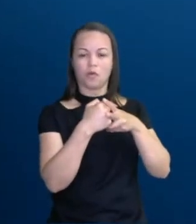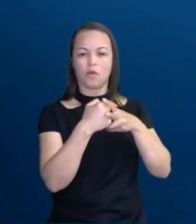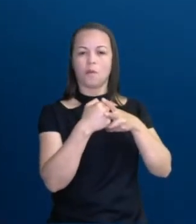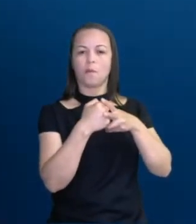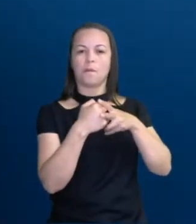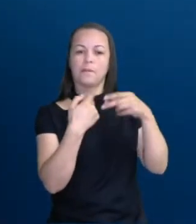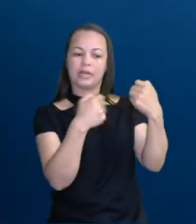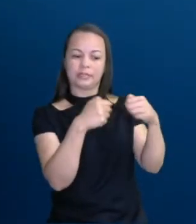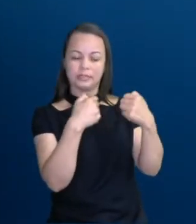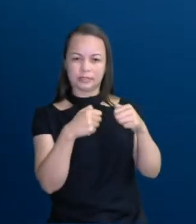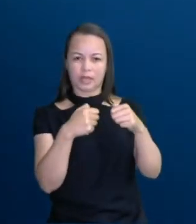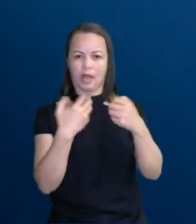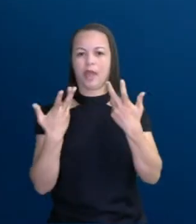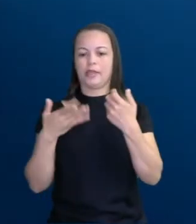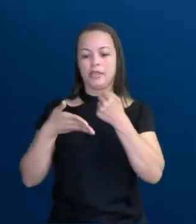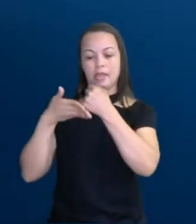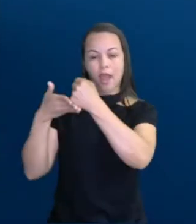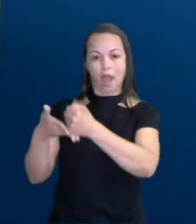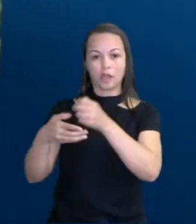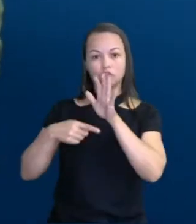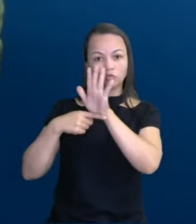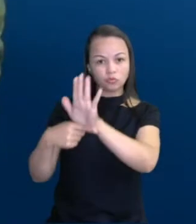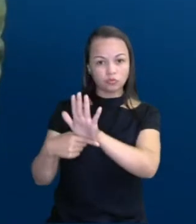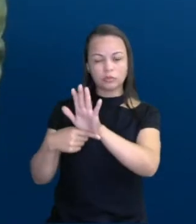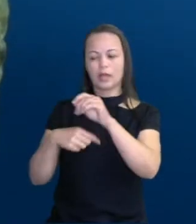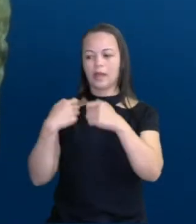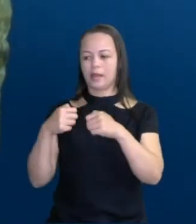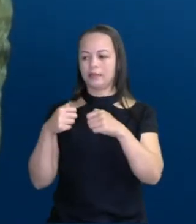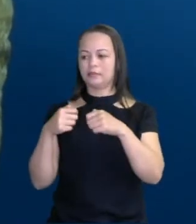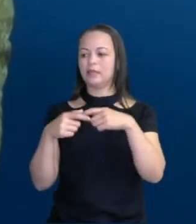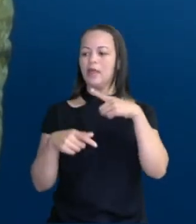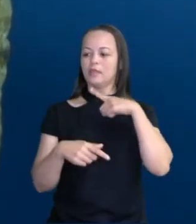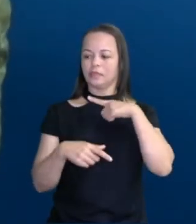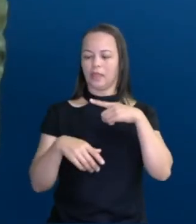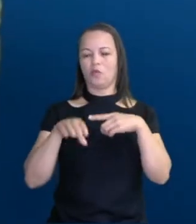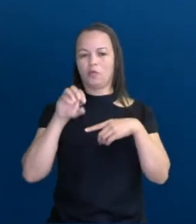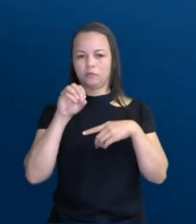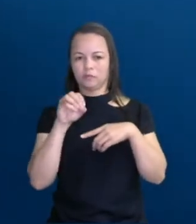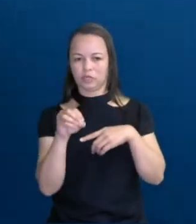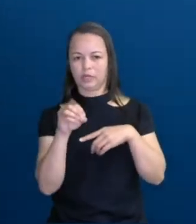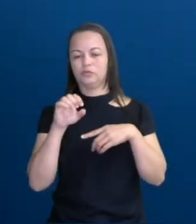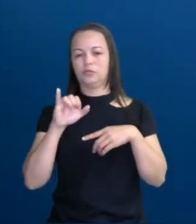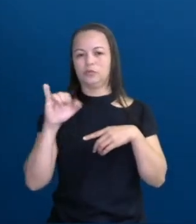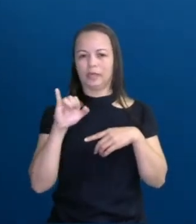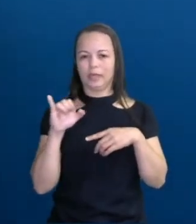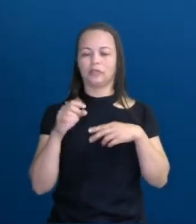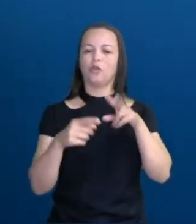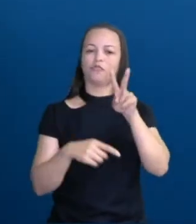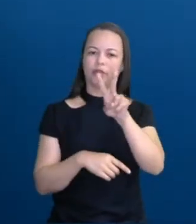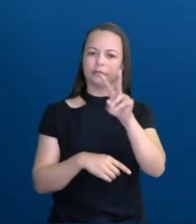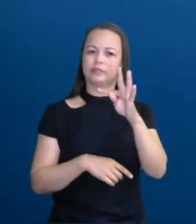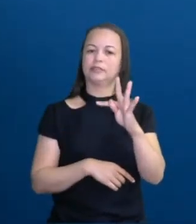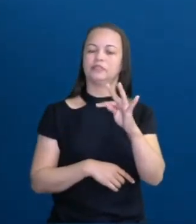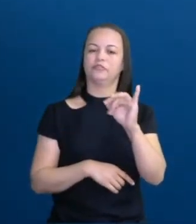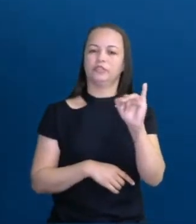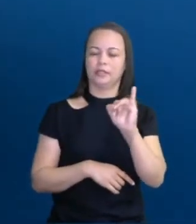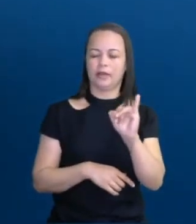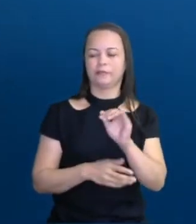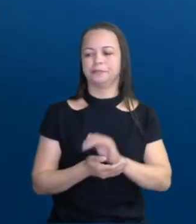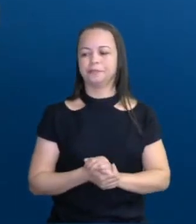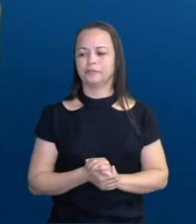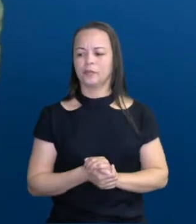aparece ó a preposição de então é um verbo transitivo indireto o Brasil